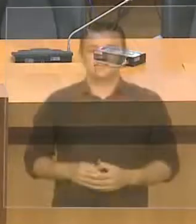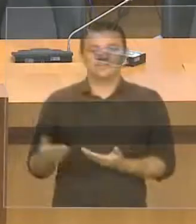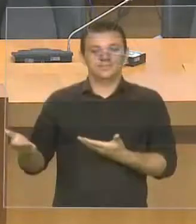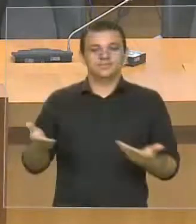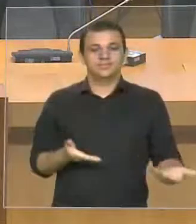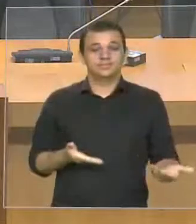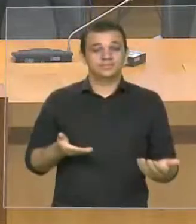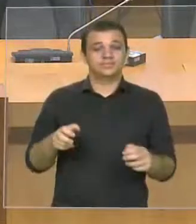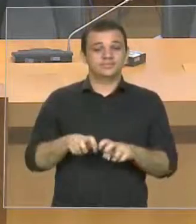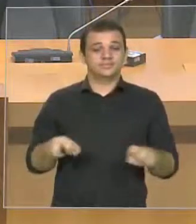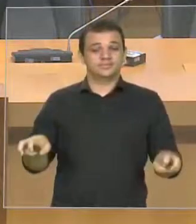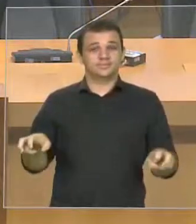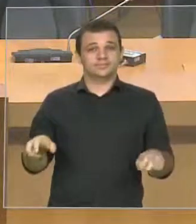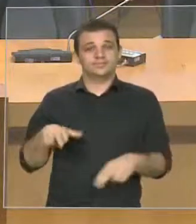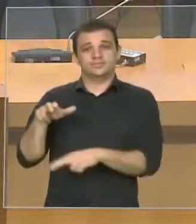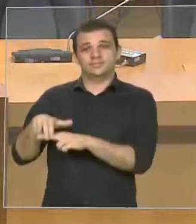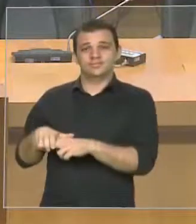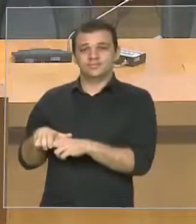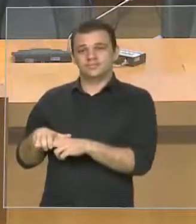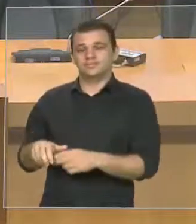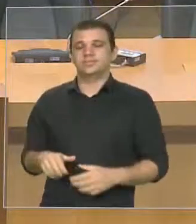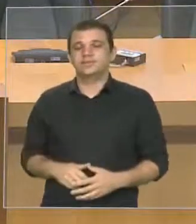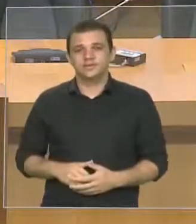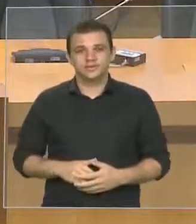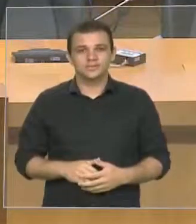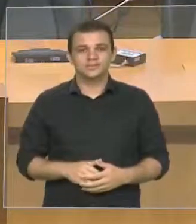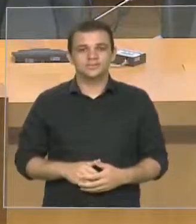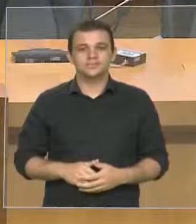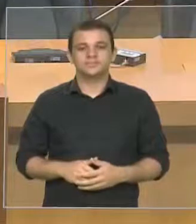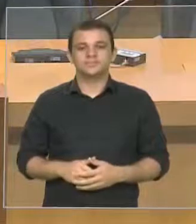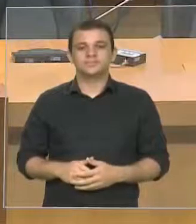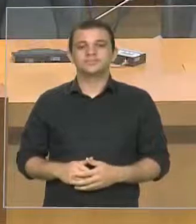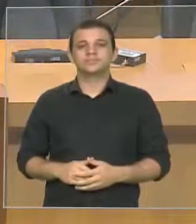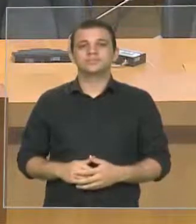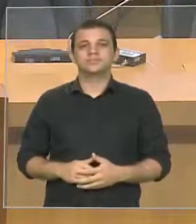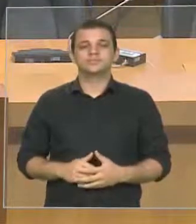Convido para compor a mesa.